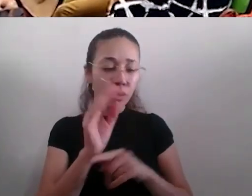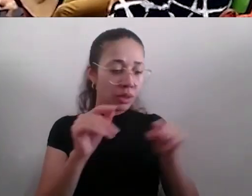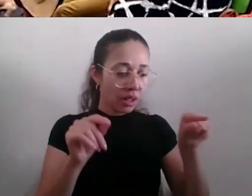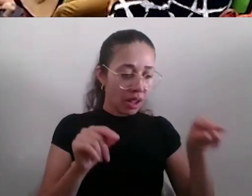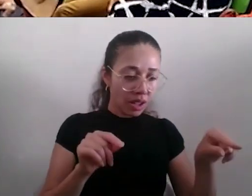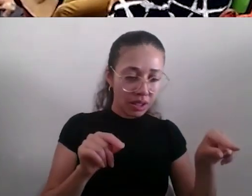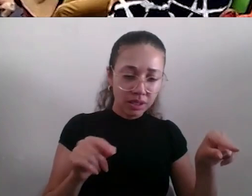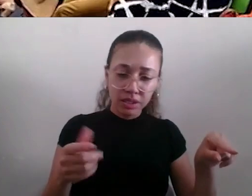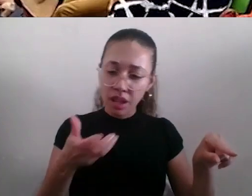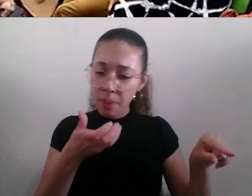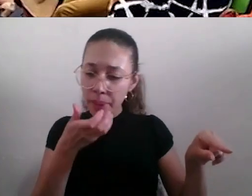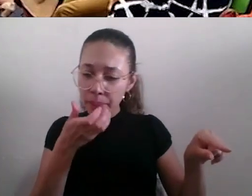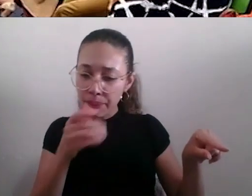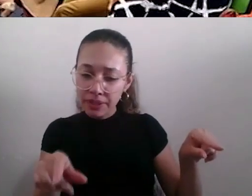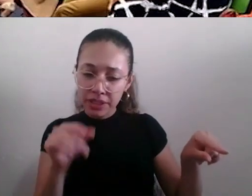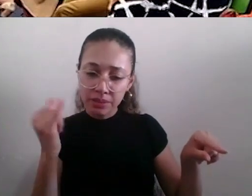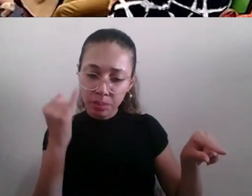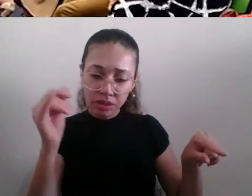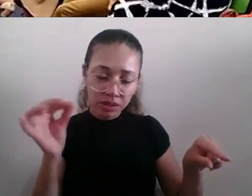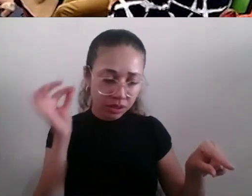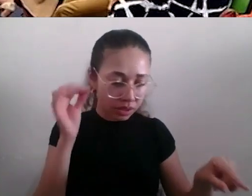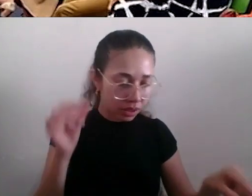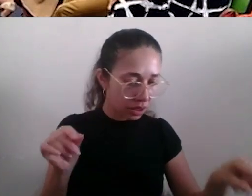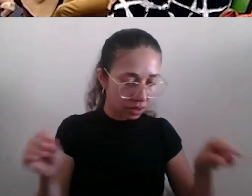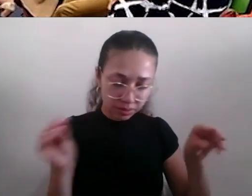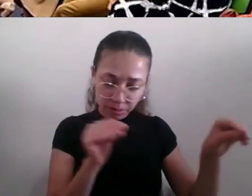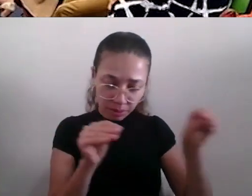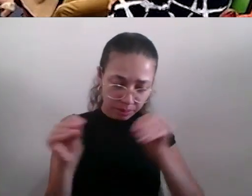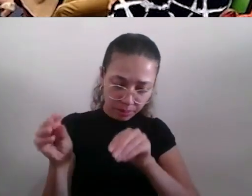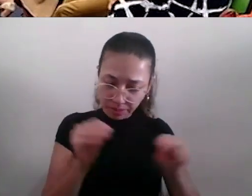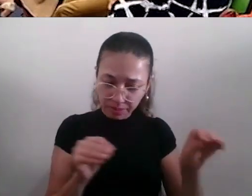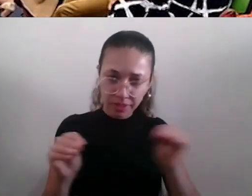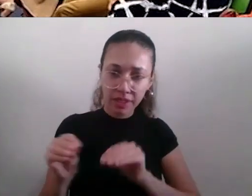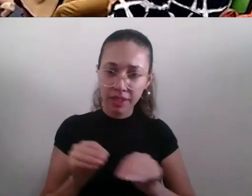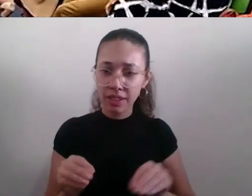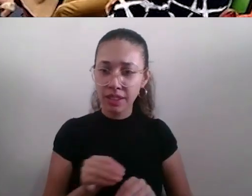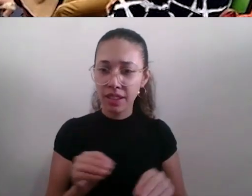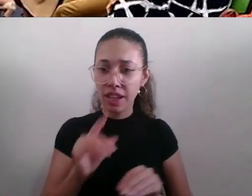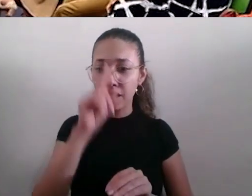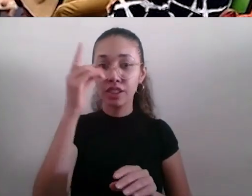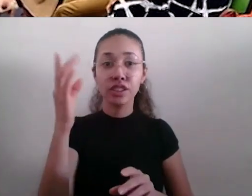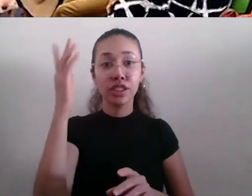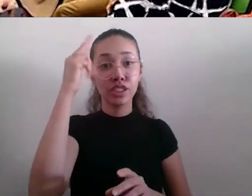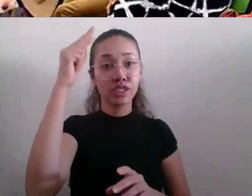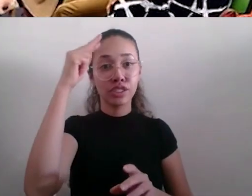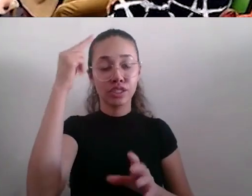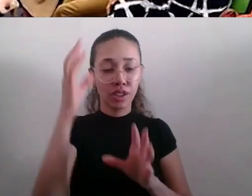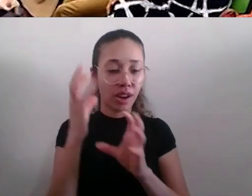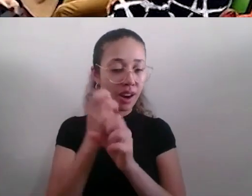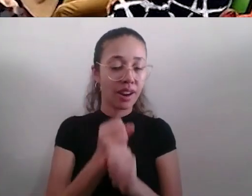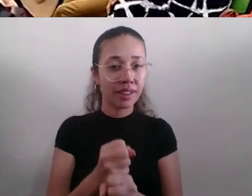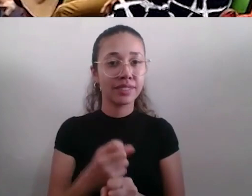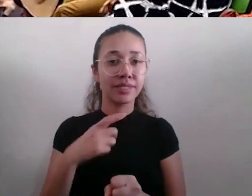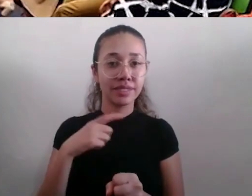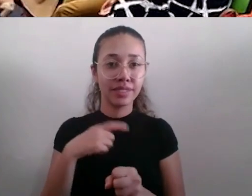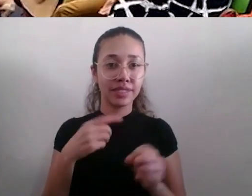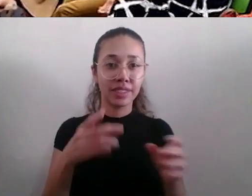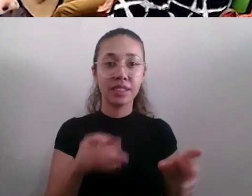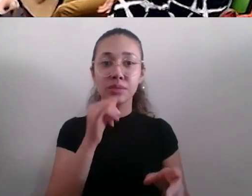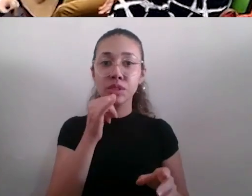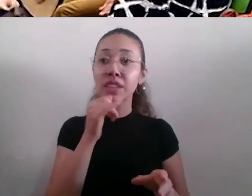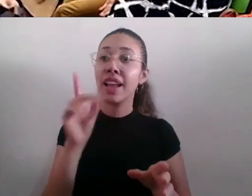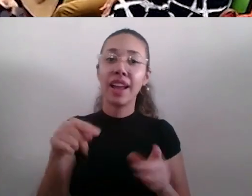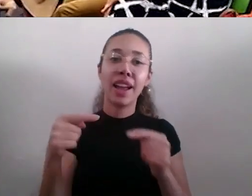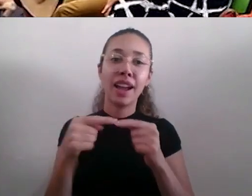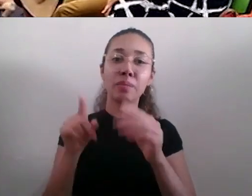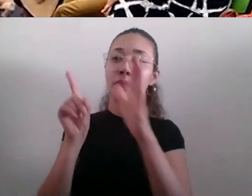aqui é interessante, você vai juntar com aquele outro, você vai transformar aquilo numa história com começo, meio e fim. Você vai pegar uma história que é um monte de entrevista